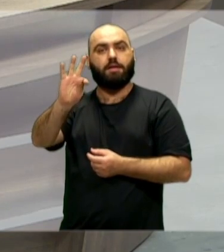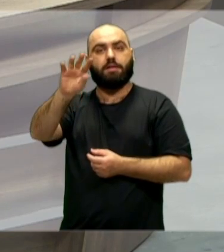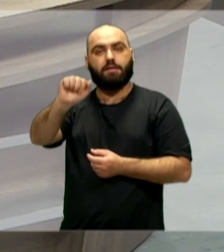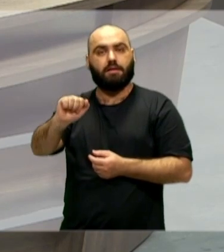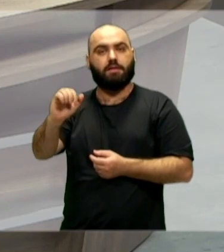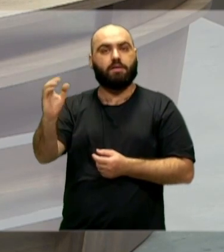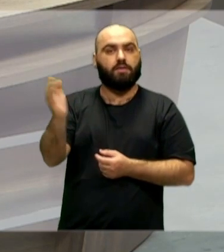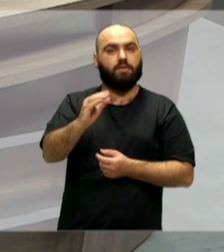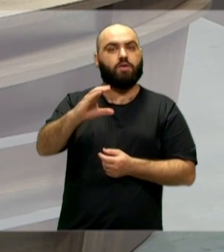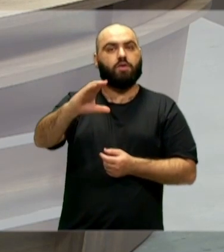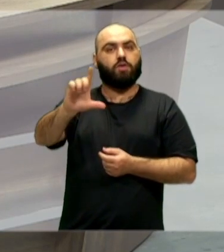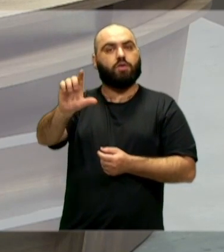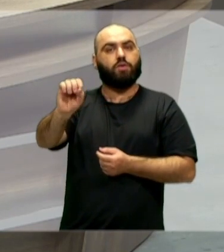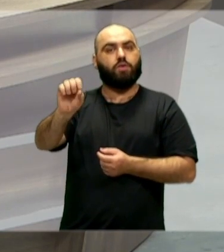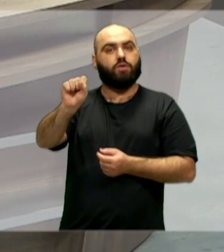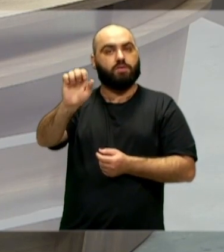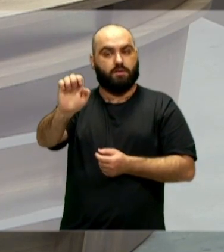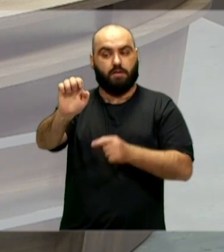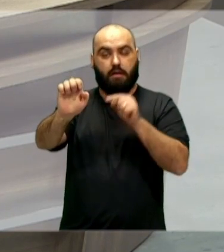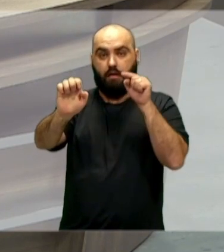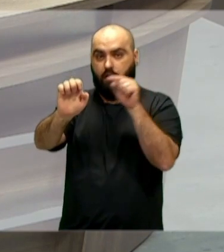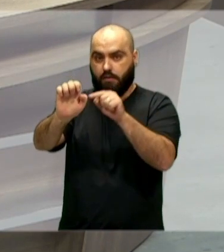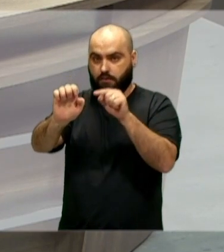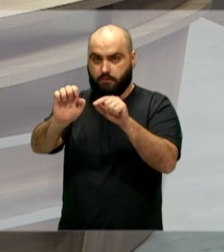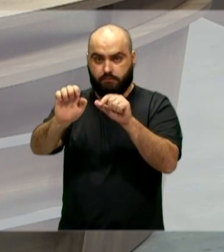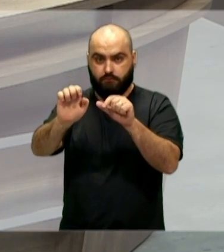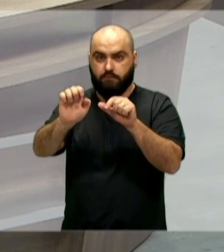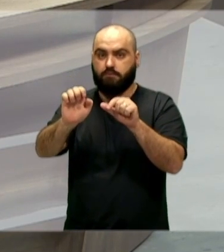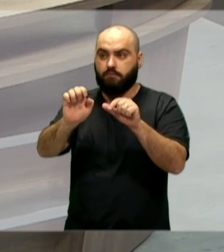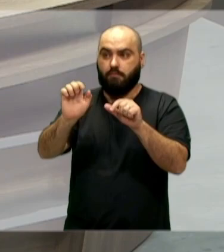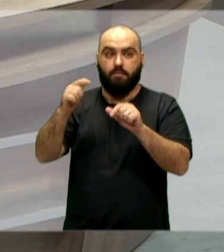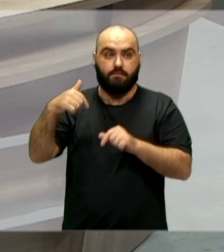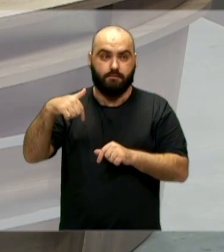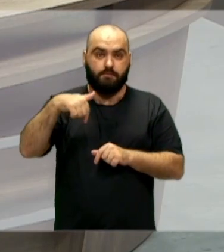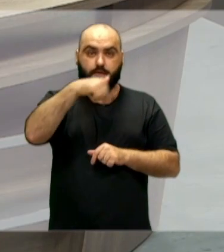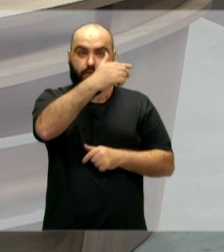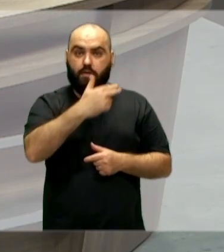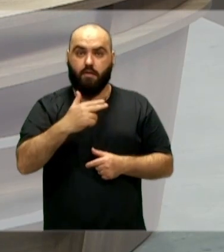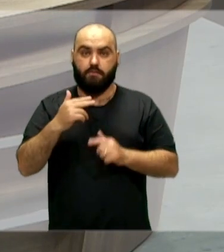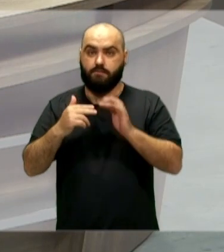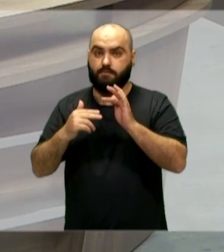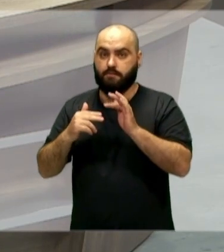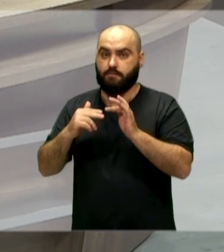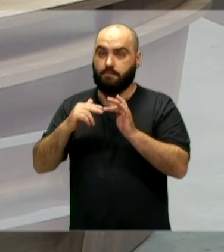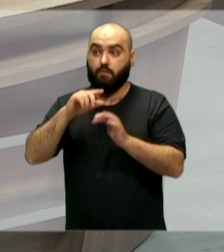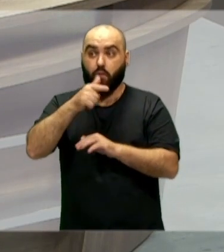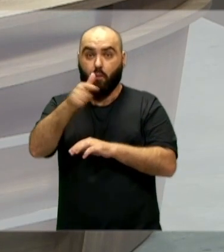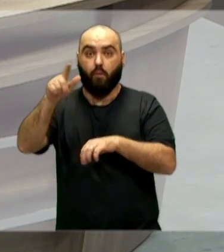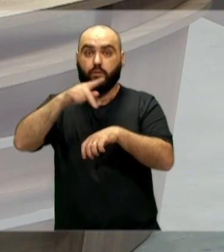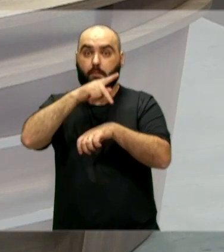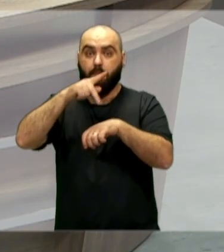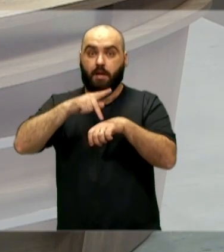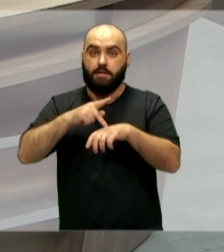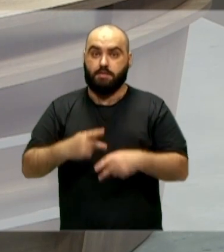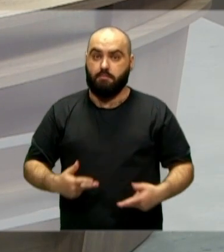primeiras aqui no Brasil, que ela não fez aqui no Brasil, ela fez a cirurgia no exterior,